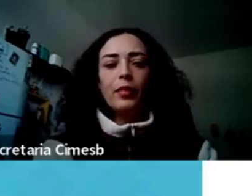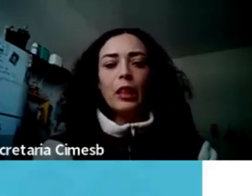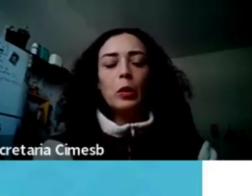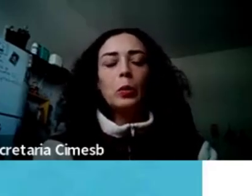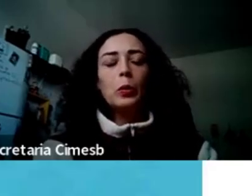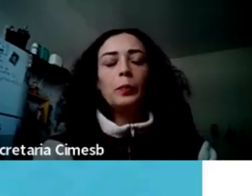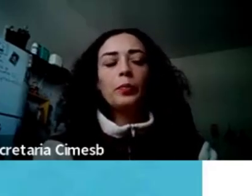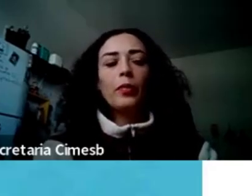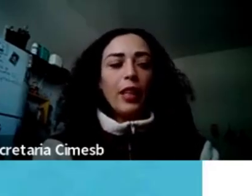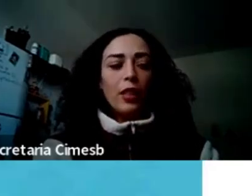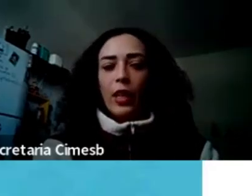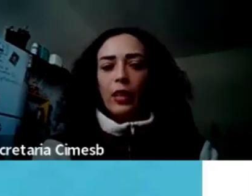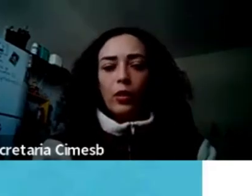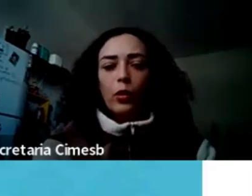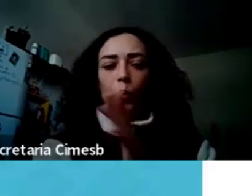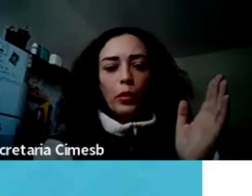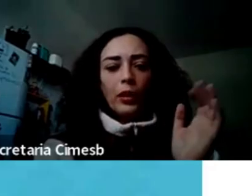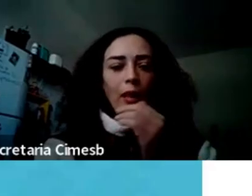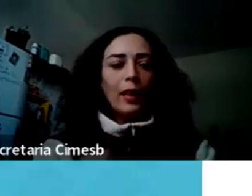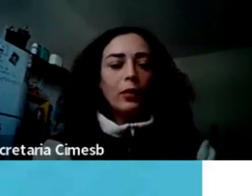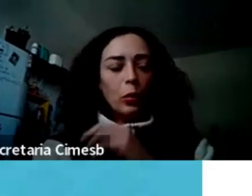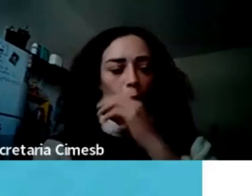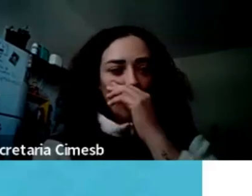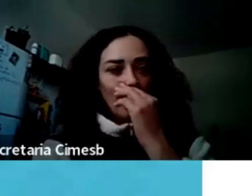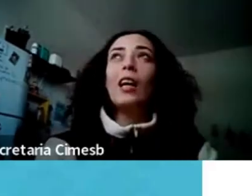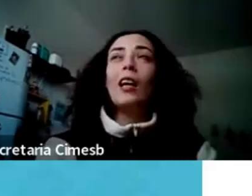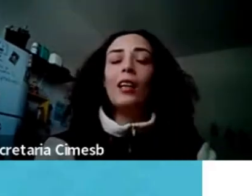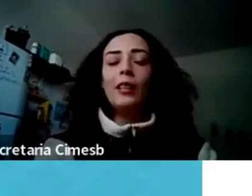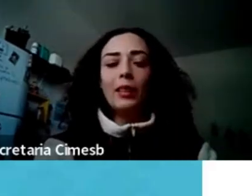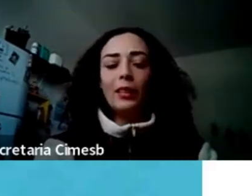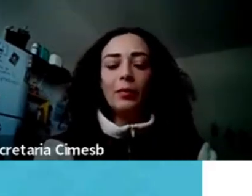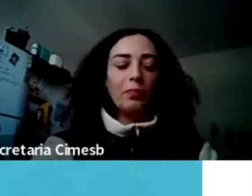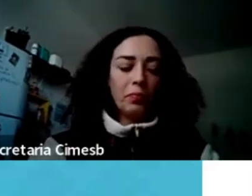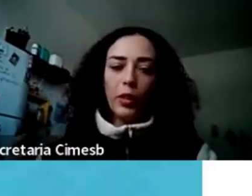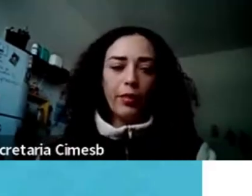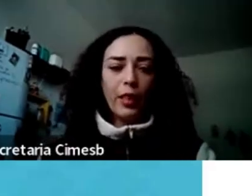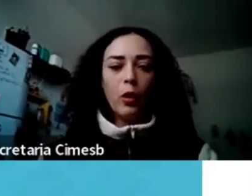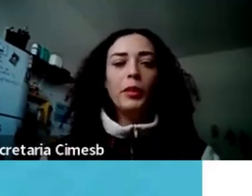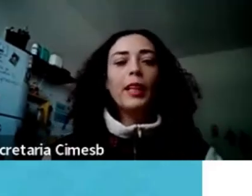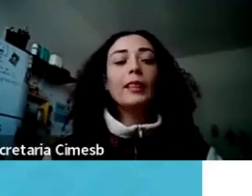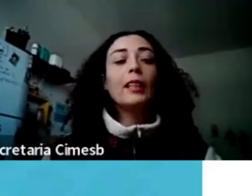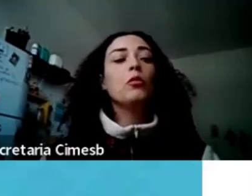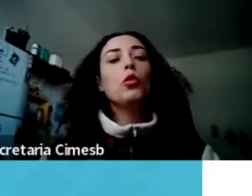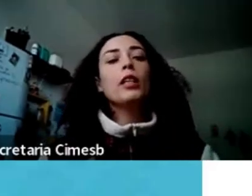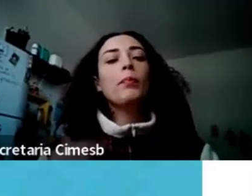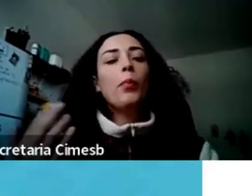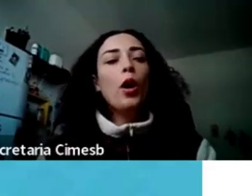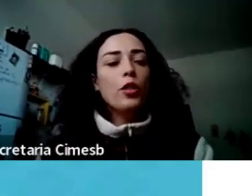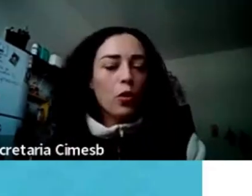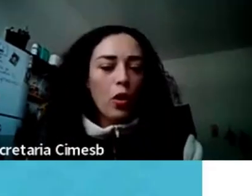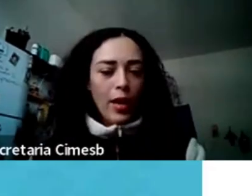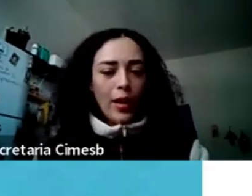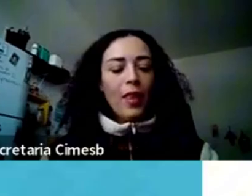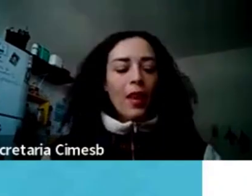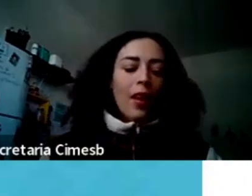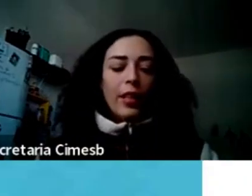lá. Então, já viajei em outros estados e a Libras eu consigo fazer a comunicação. O que